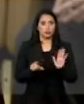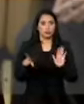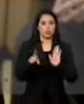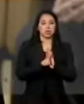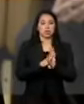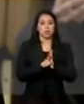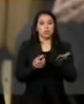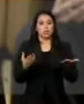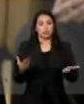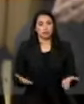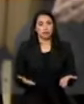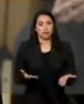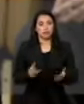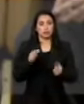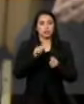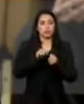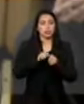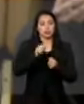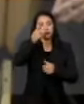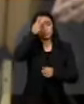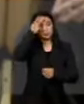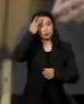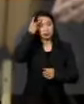possam permanecer